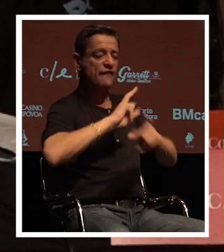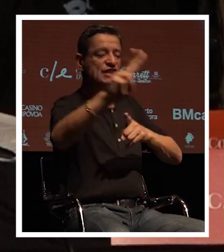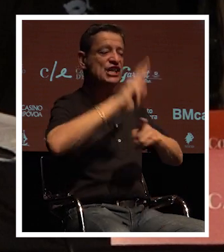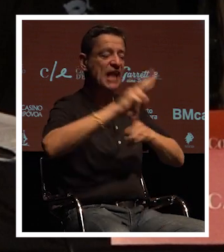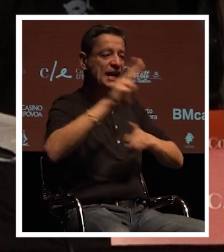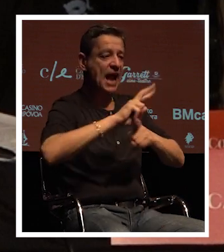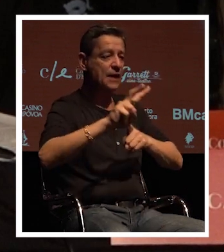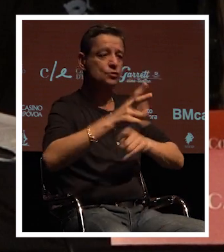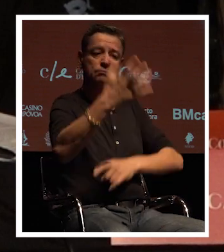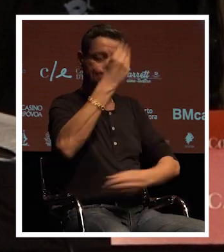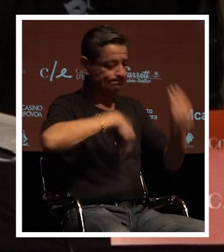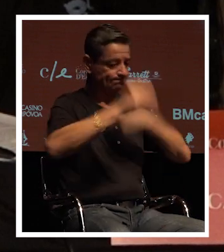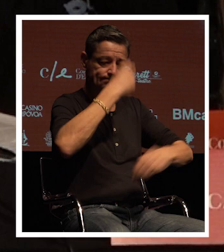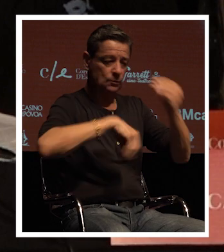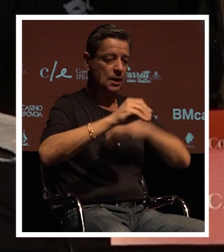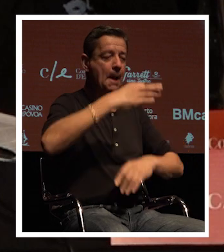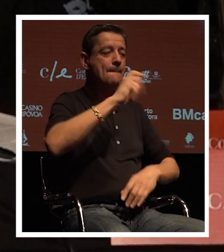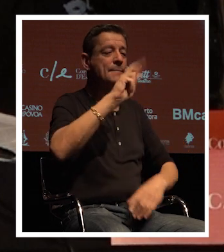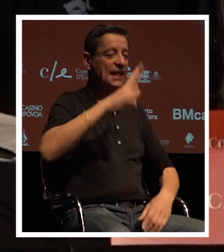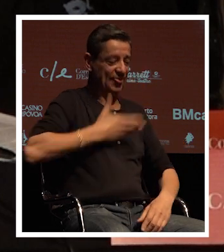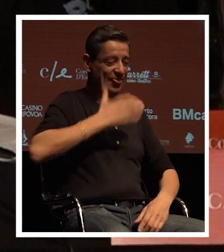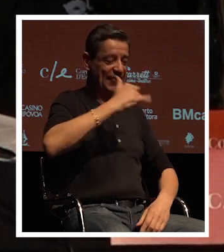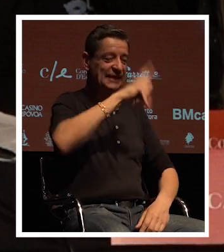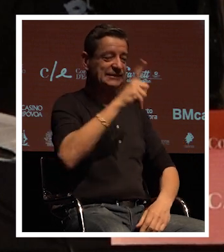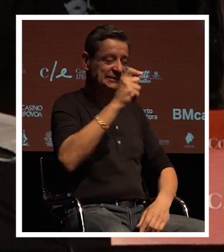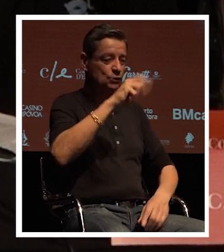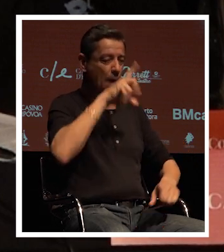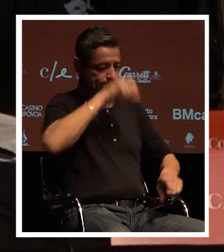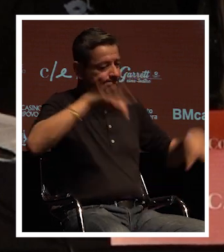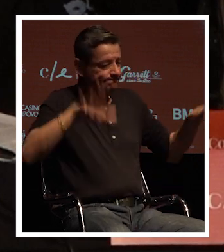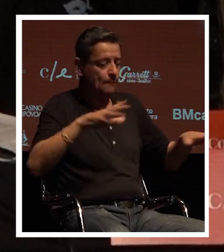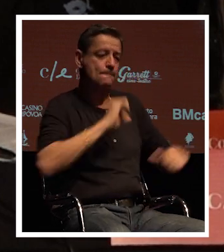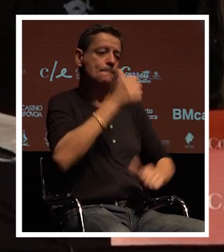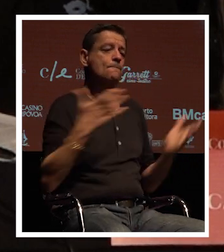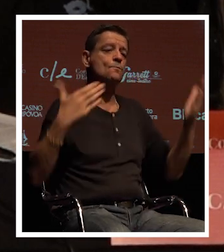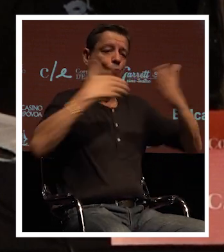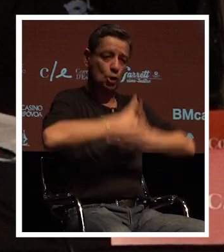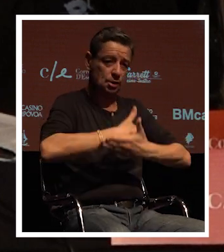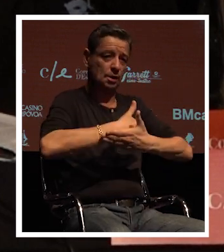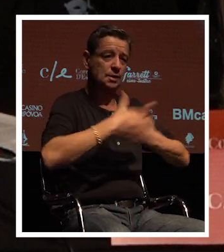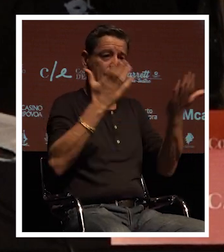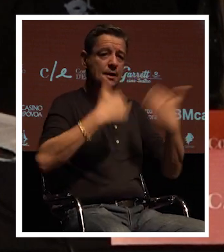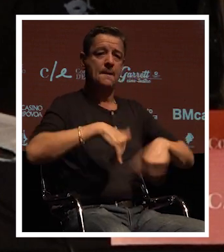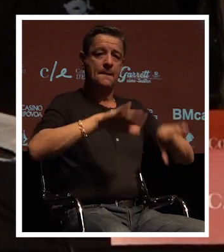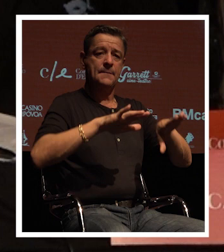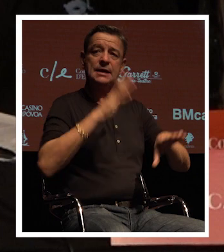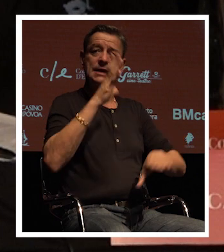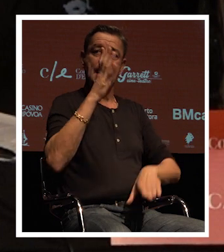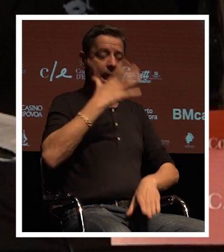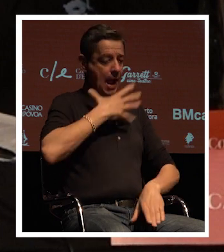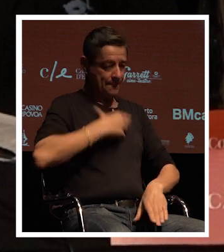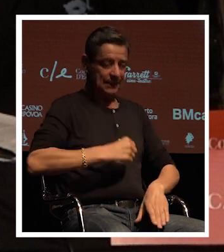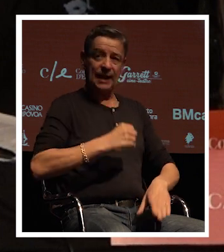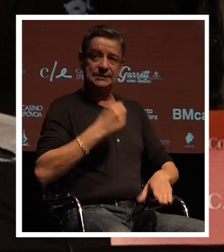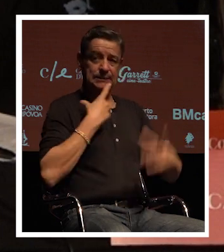não conseguir almoçar de frente para as Perdizes mortas eu disse que ia ganhar inimigos mas apetece-me perguntar e porque não se